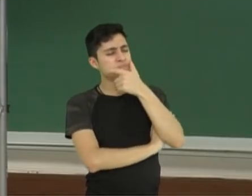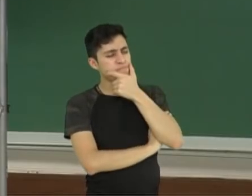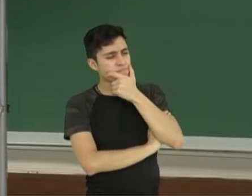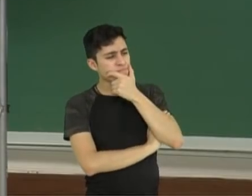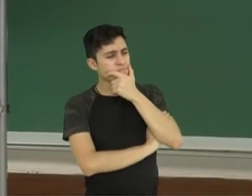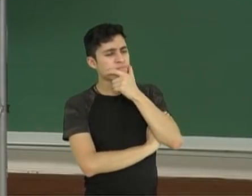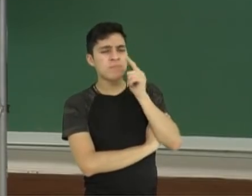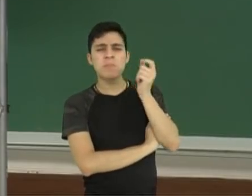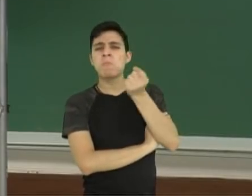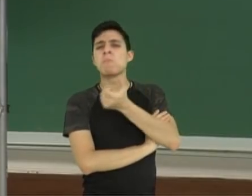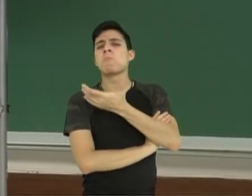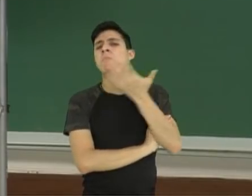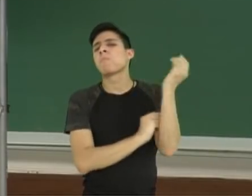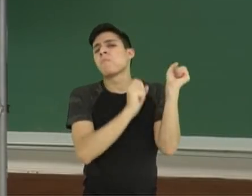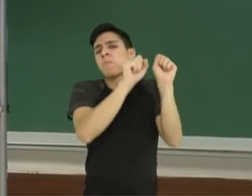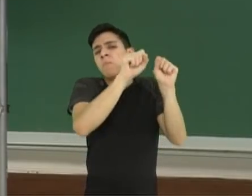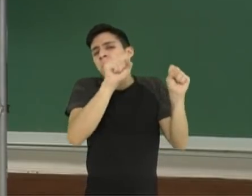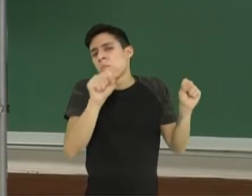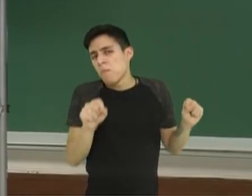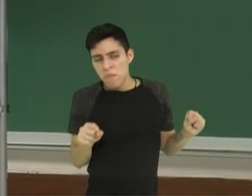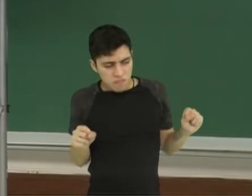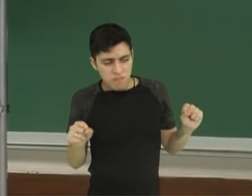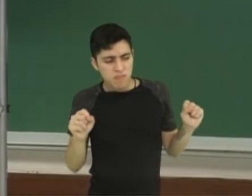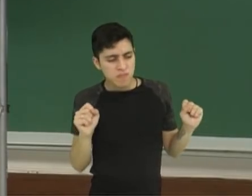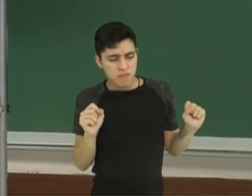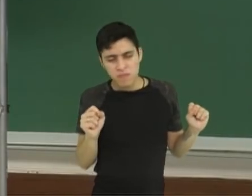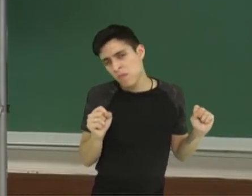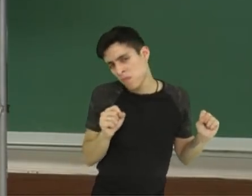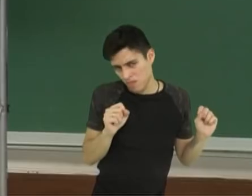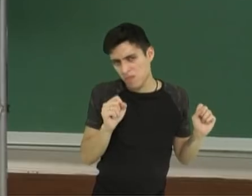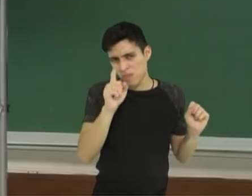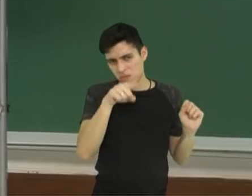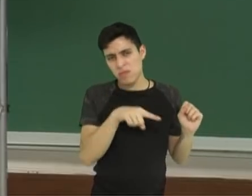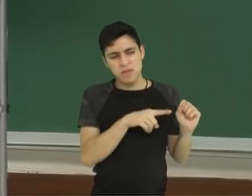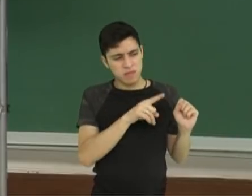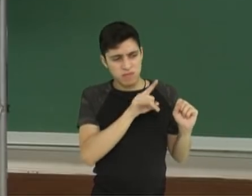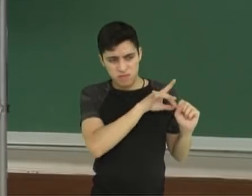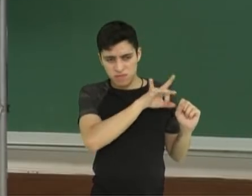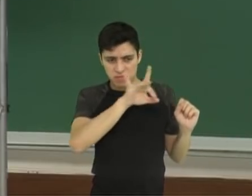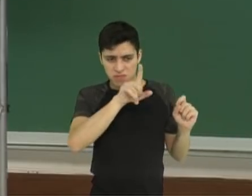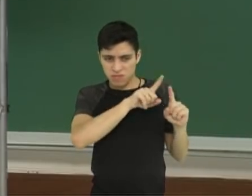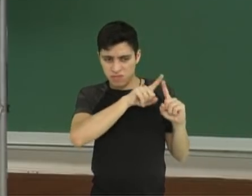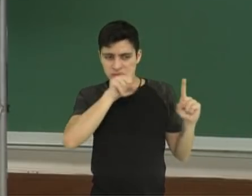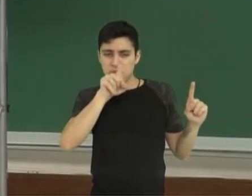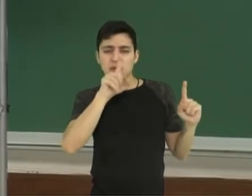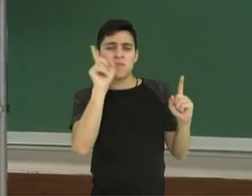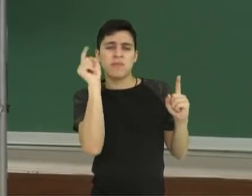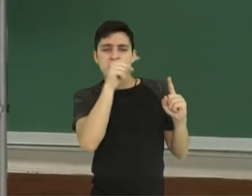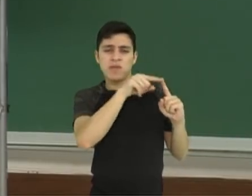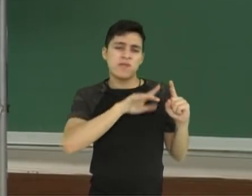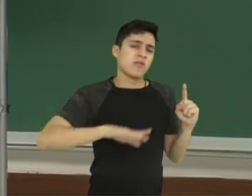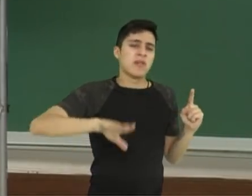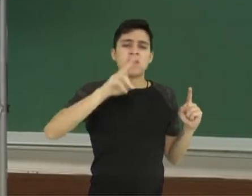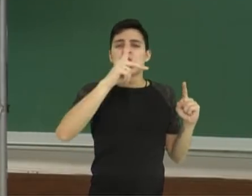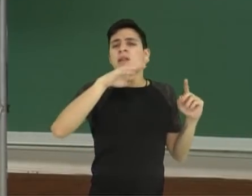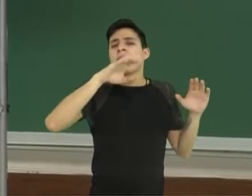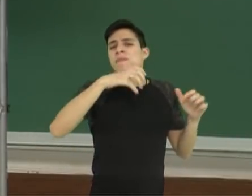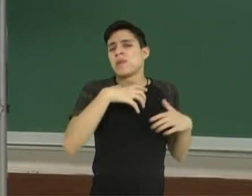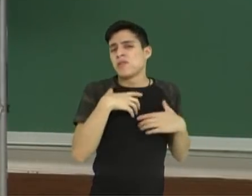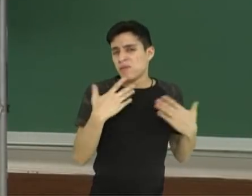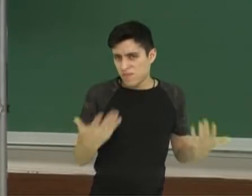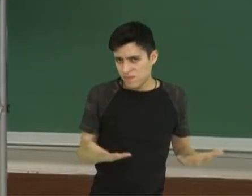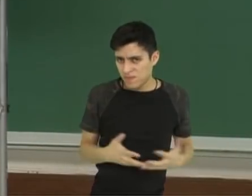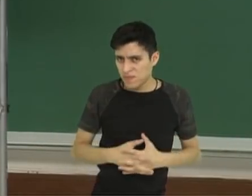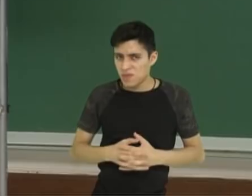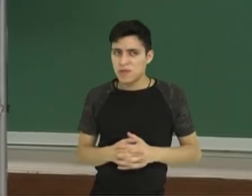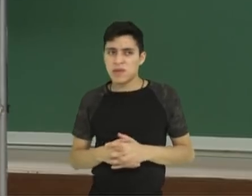mas em prol de uma ação única, o bem-estar do indivíduo. Legal, né? Vamos adiante? Então, agora a